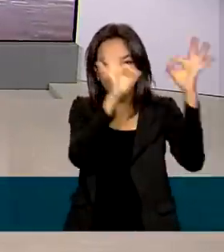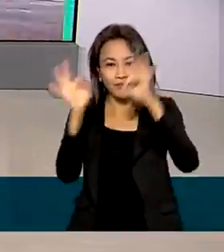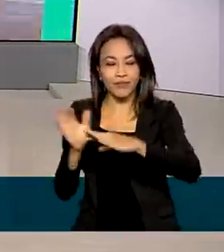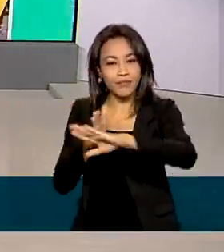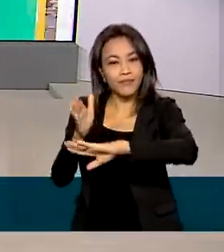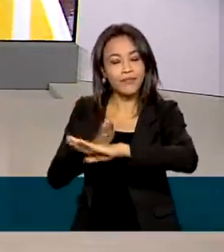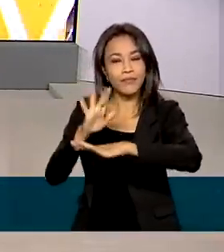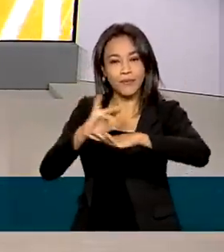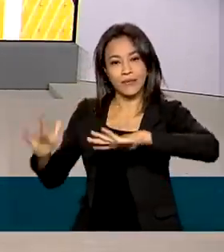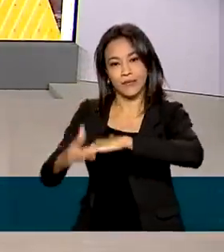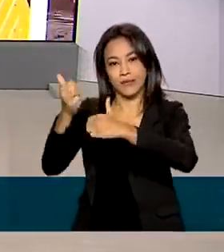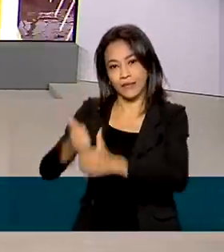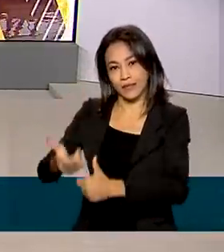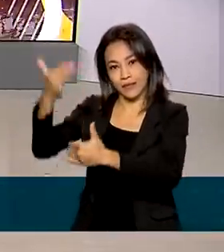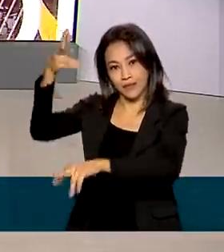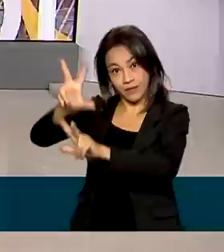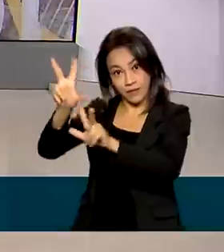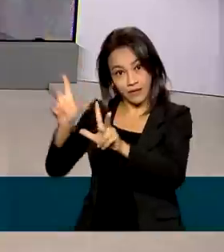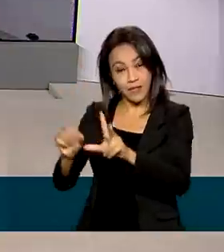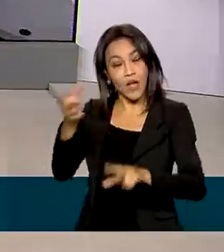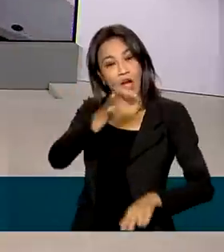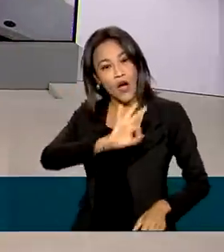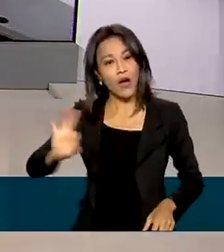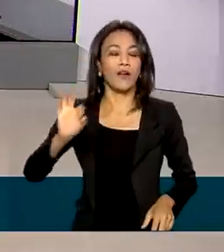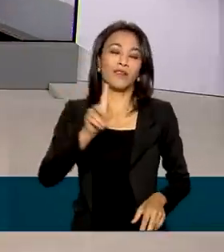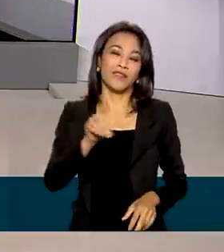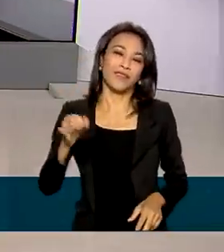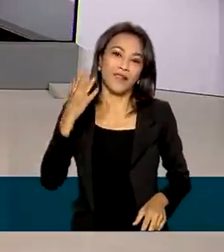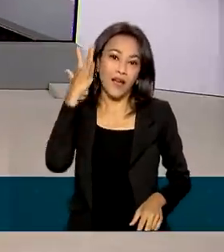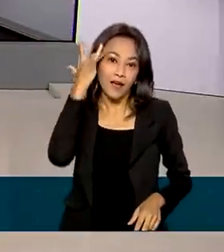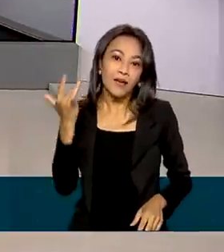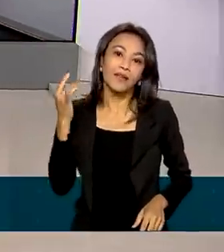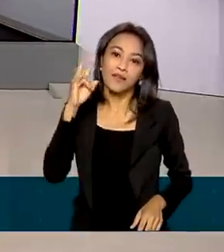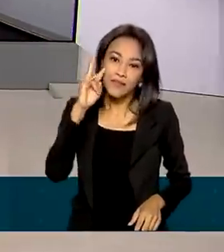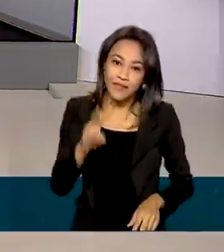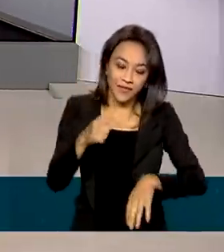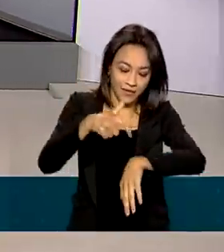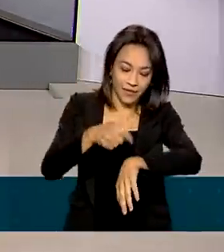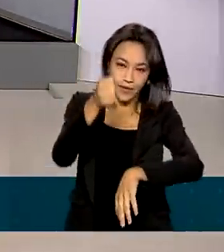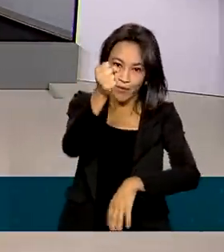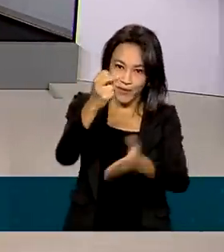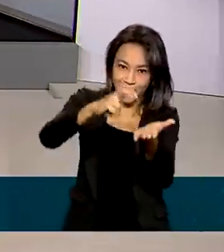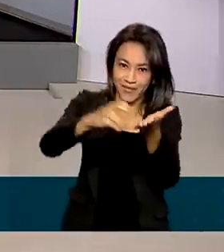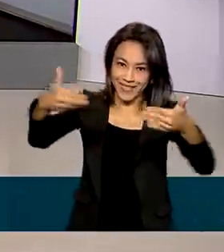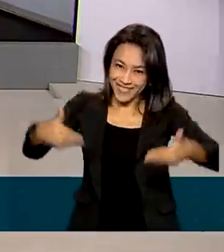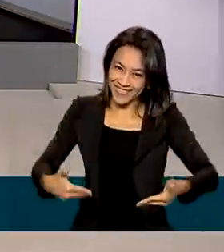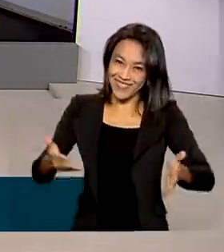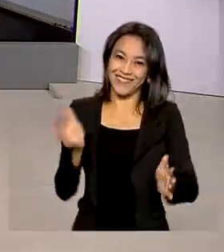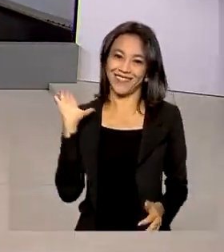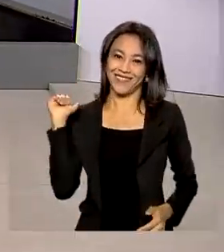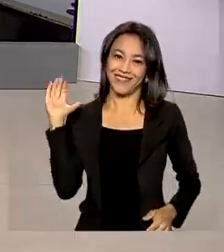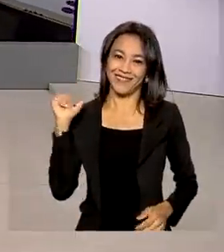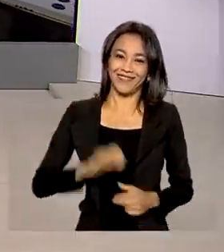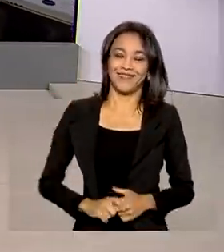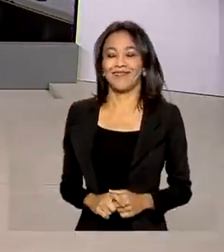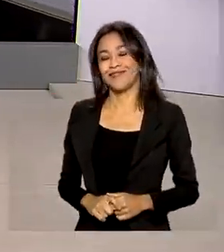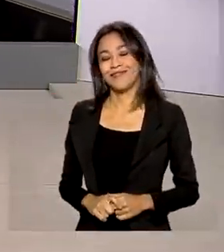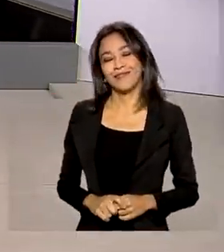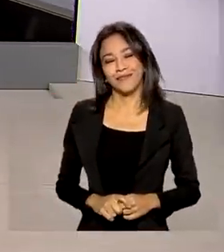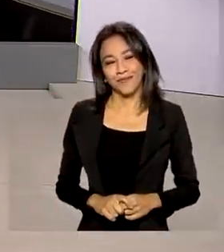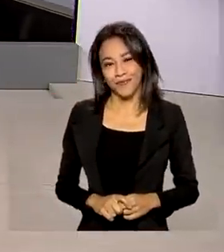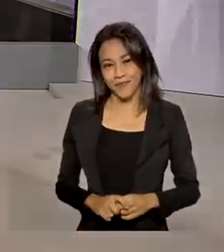redes sociais da TV Brasil. Um ótimo dia para você. Nos vemos amanhã às 8 da manhã aqui no Brasil em Dia. Tchau, tchau.